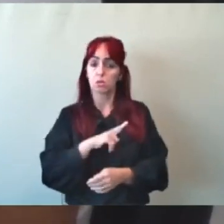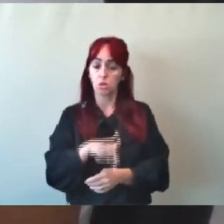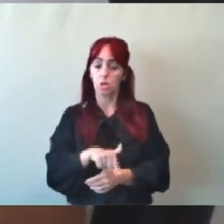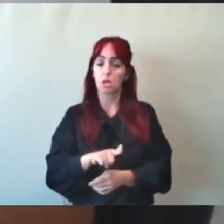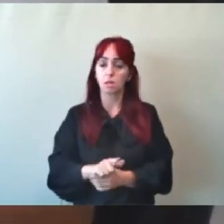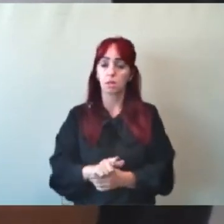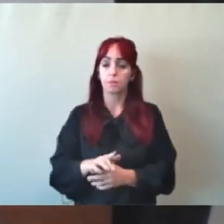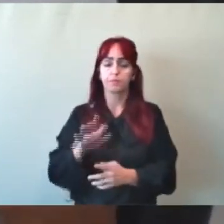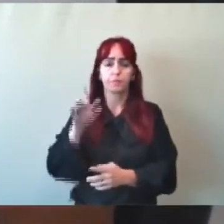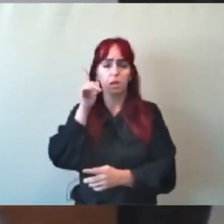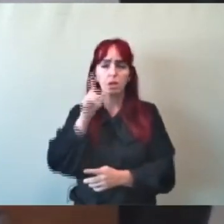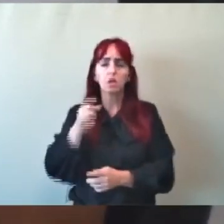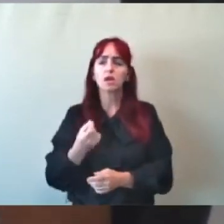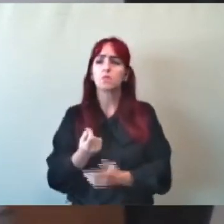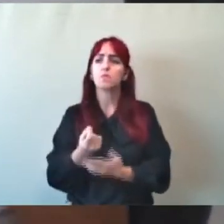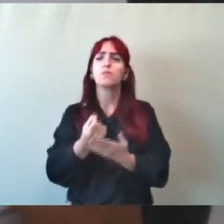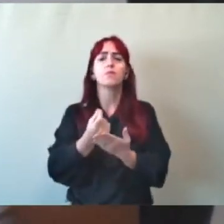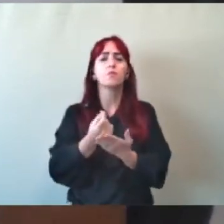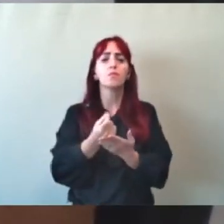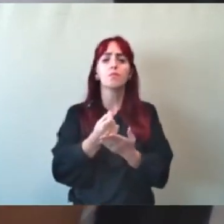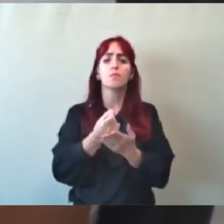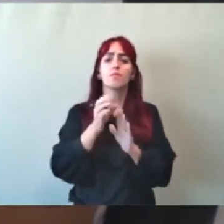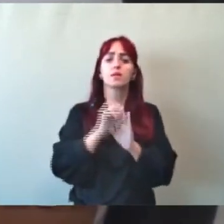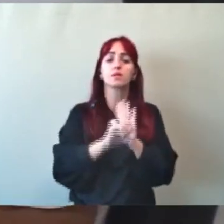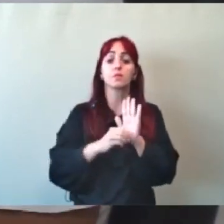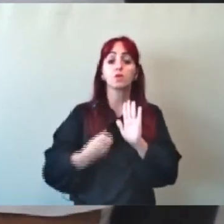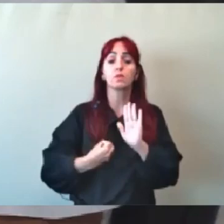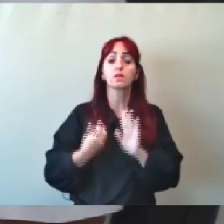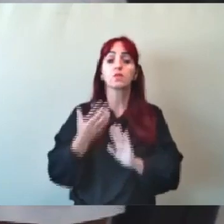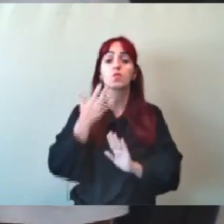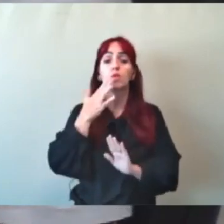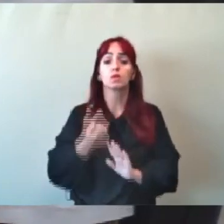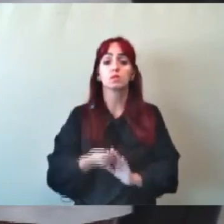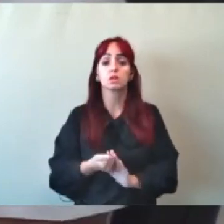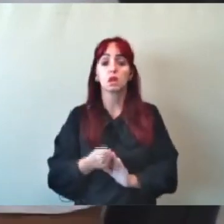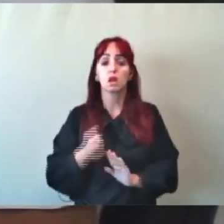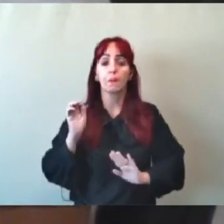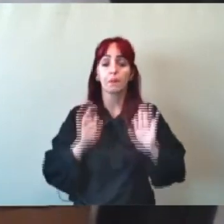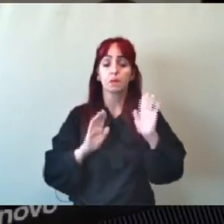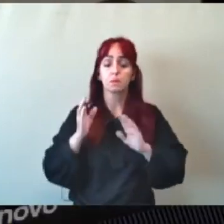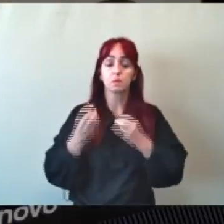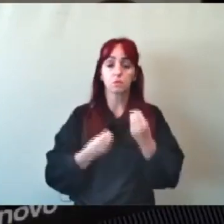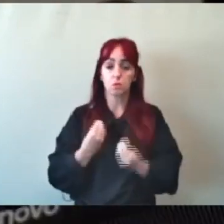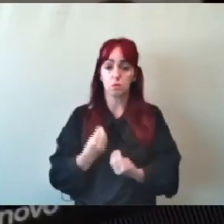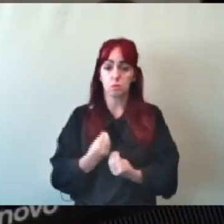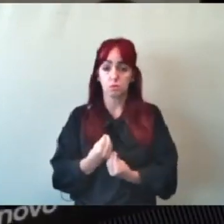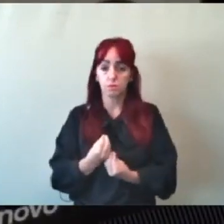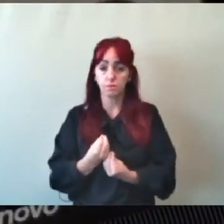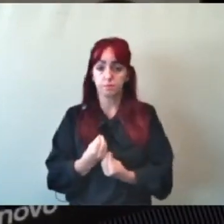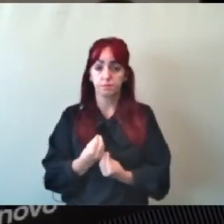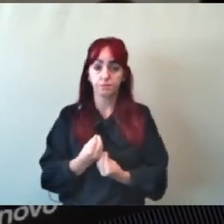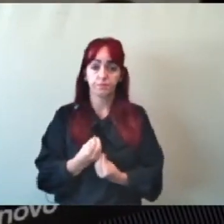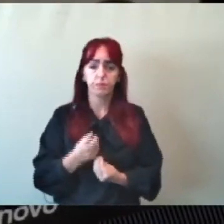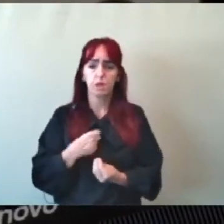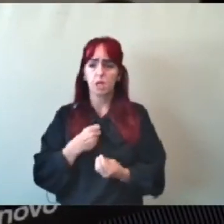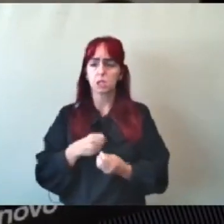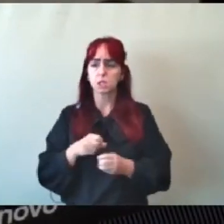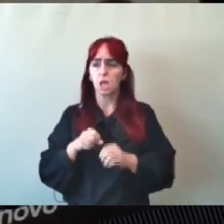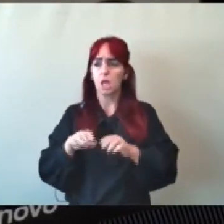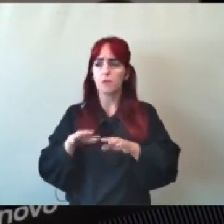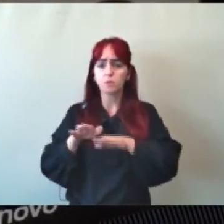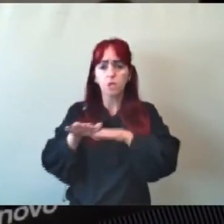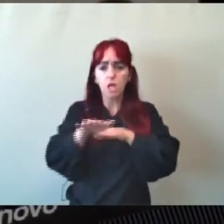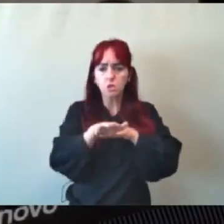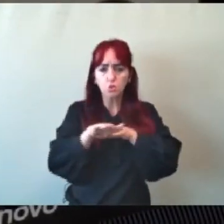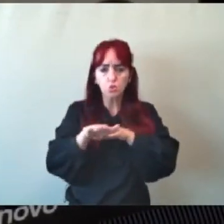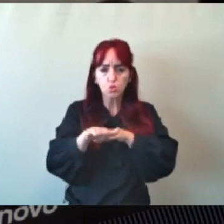participativo aquela obra, e nem começou, nem deu nenhum sinal. E o trânsito pesado hoje, então, ali na Bíblia Machado, é quando